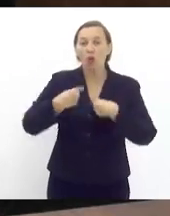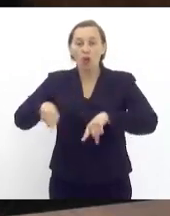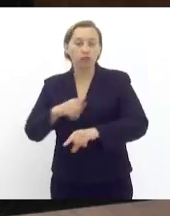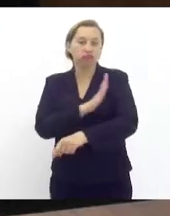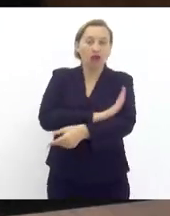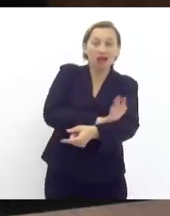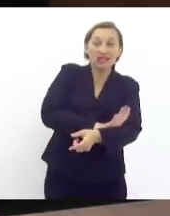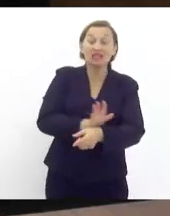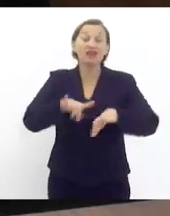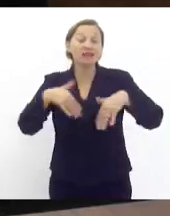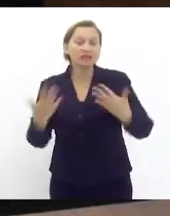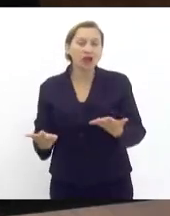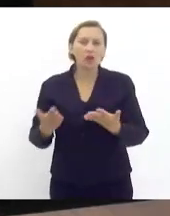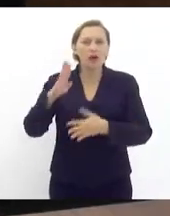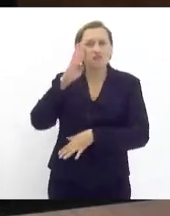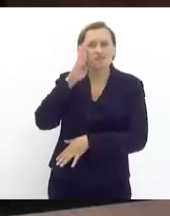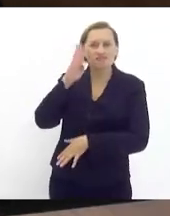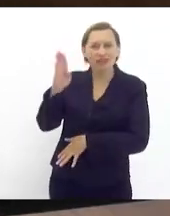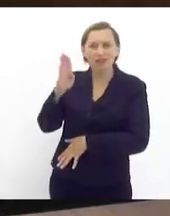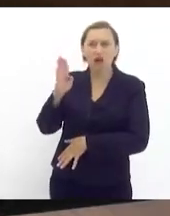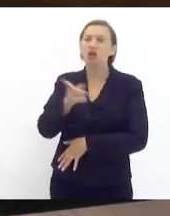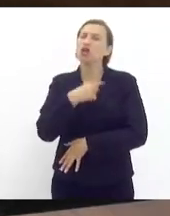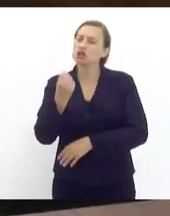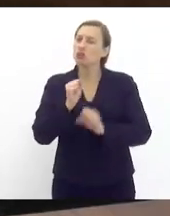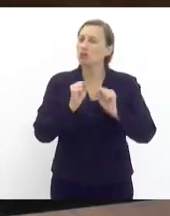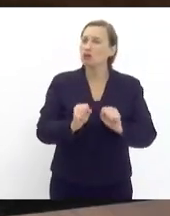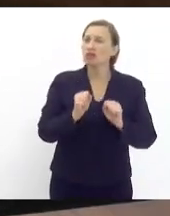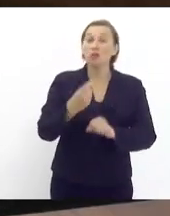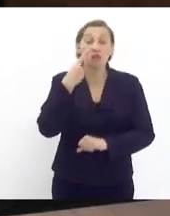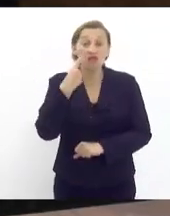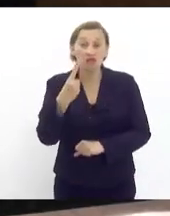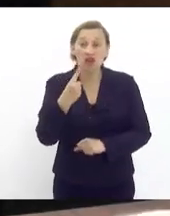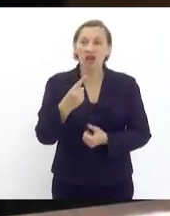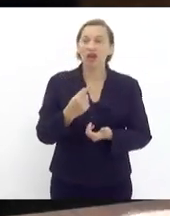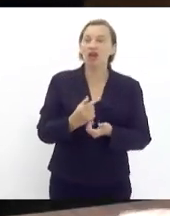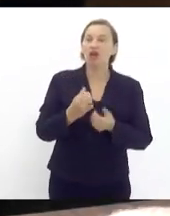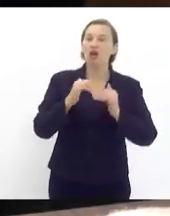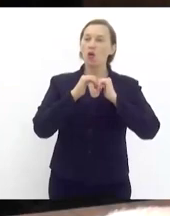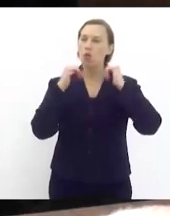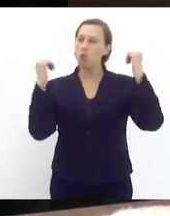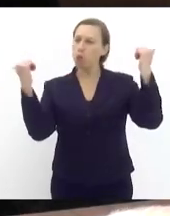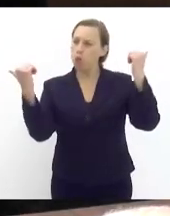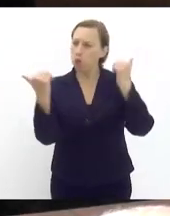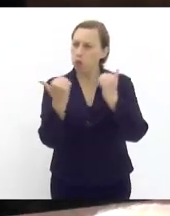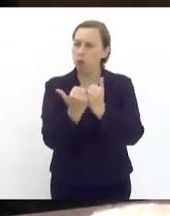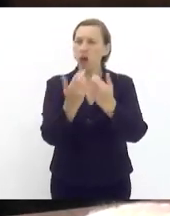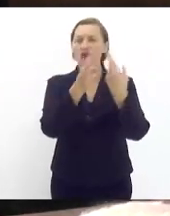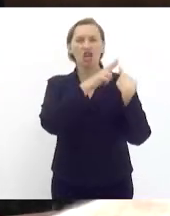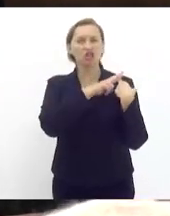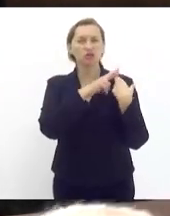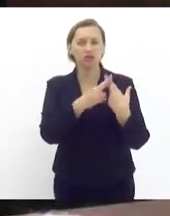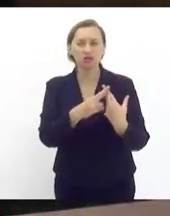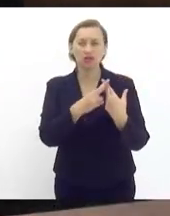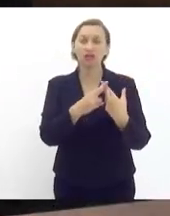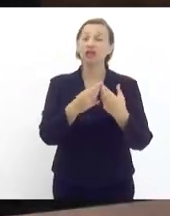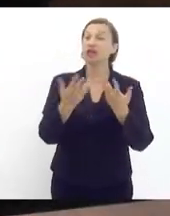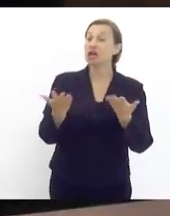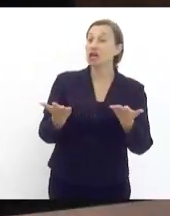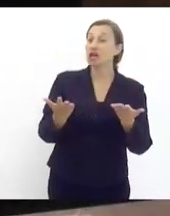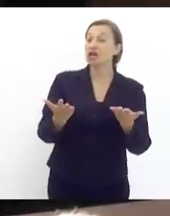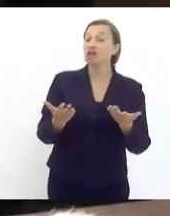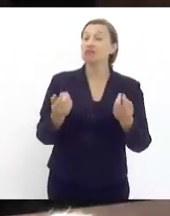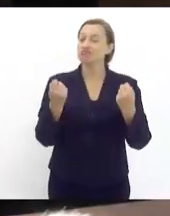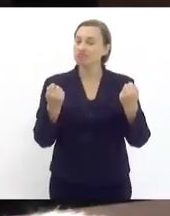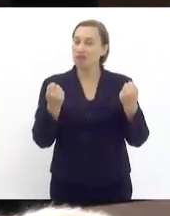racismo então é fundamental que a gente possa ver os estádios se responsabilizando e espero que